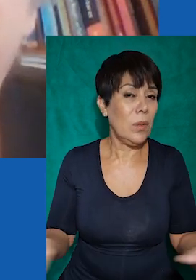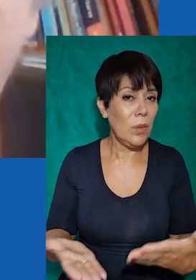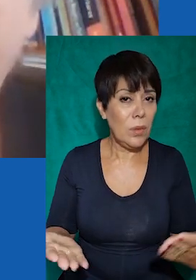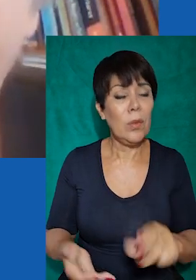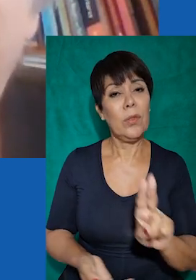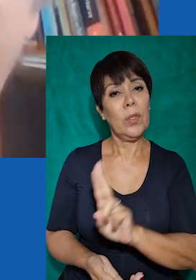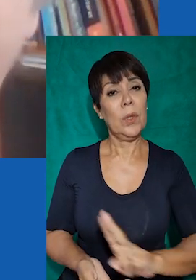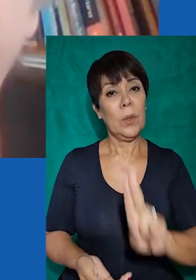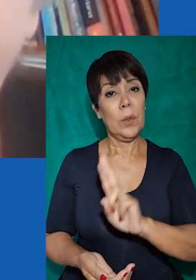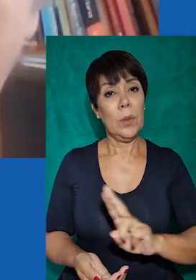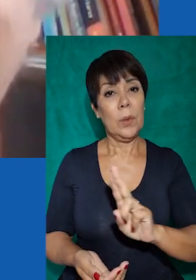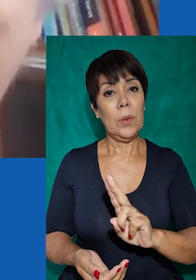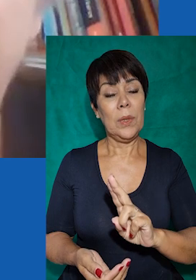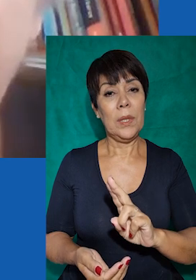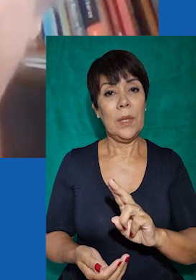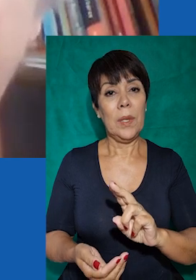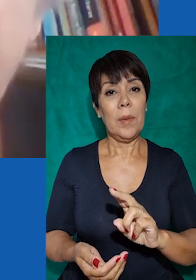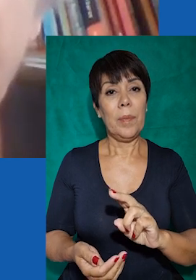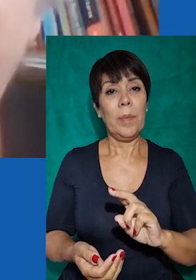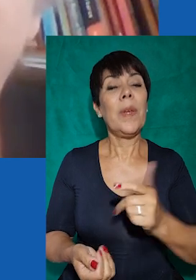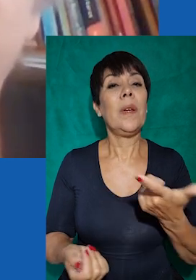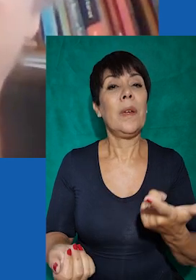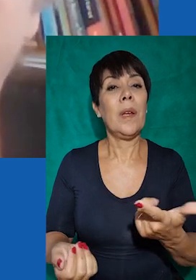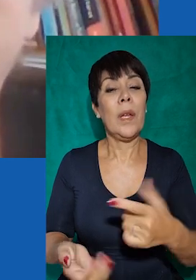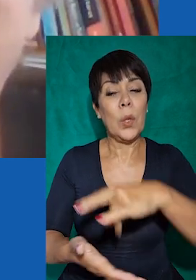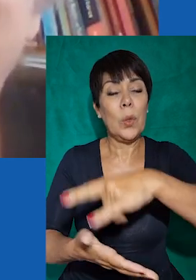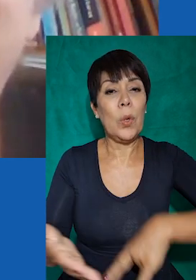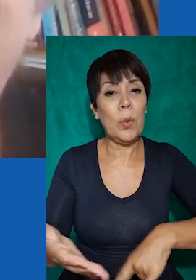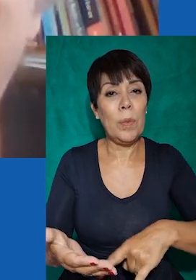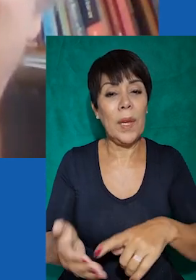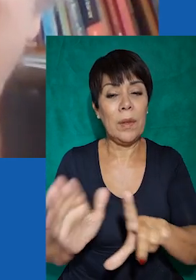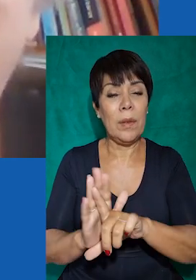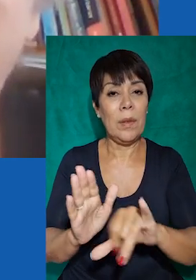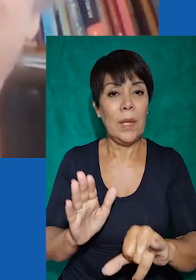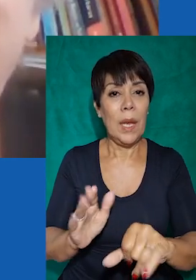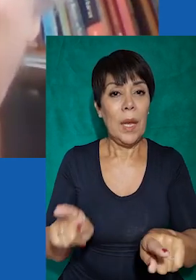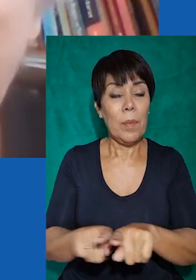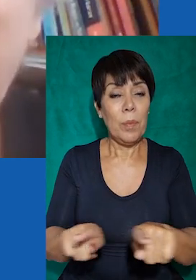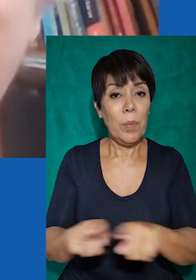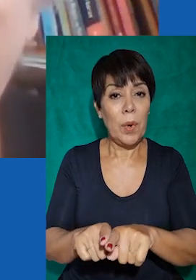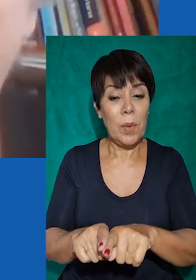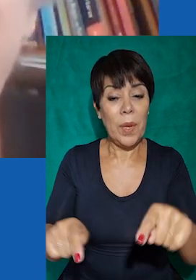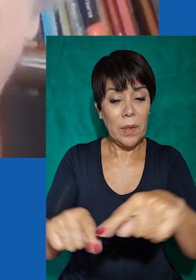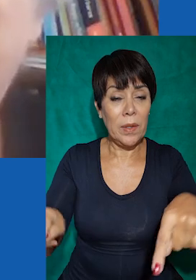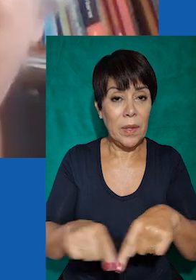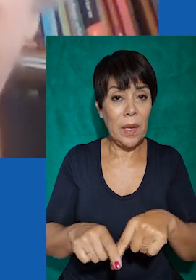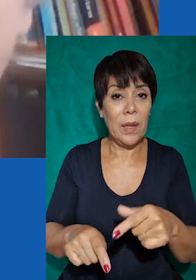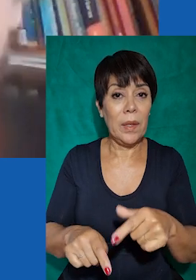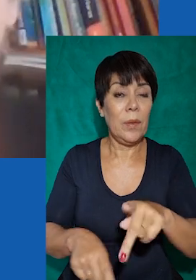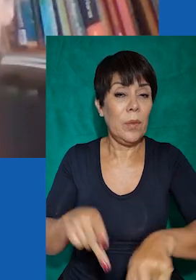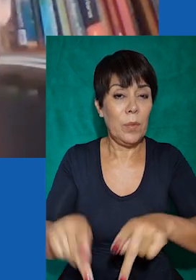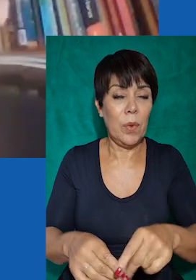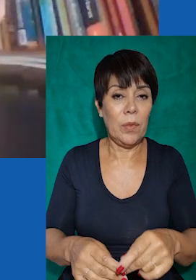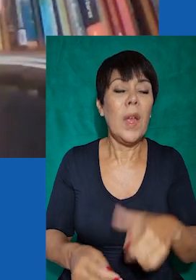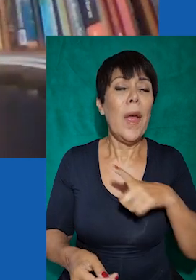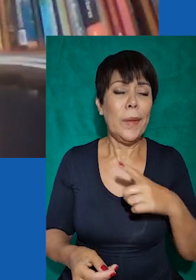sendo usado para grilagem, para tentar legalizar grilagem. De várias maneiras,